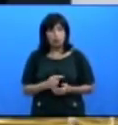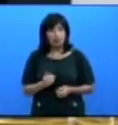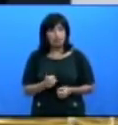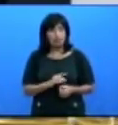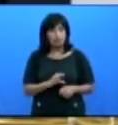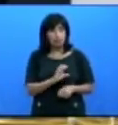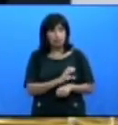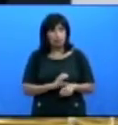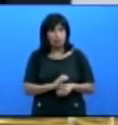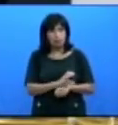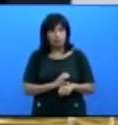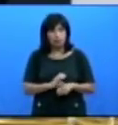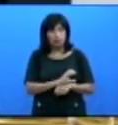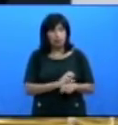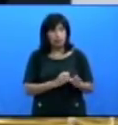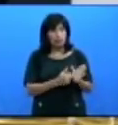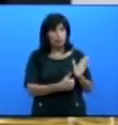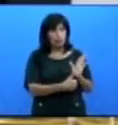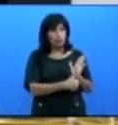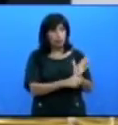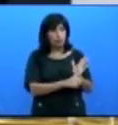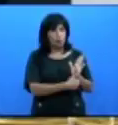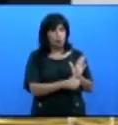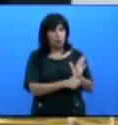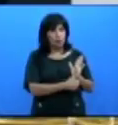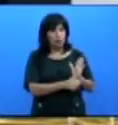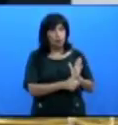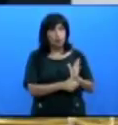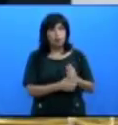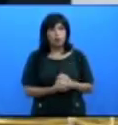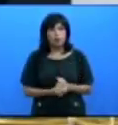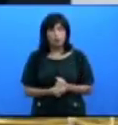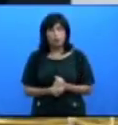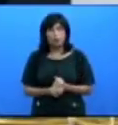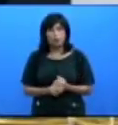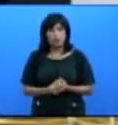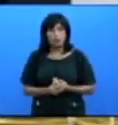inconstitucionalidade do artigo 2º da Lei Complementar